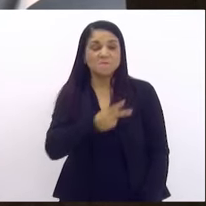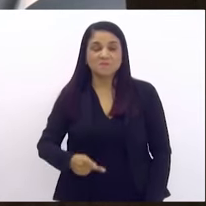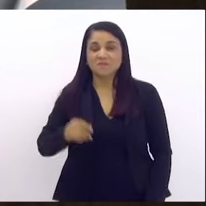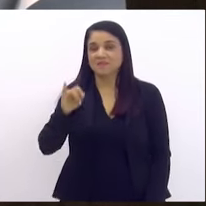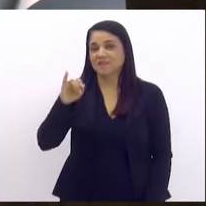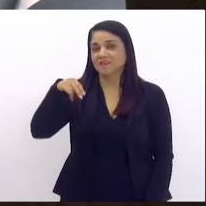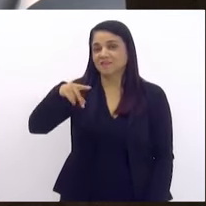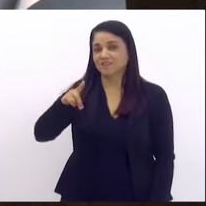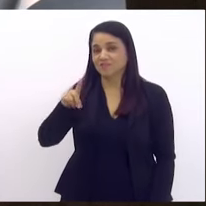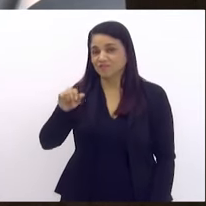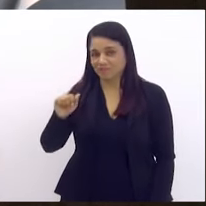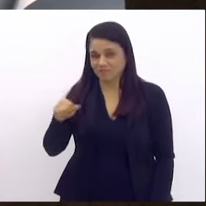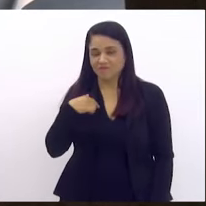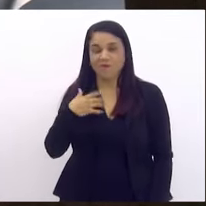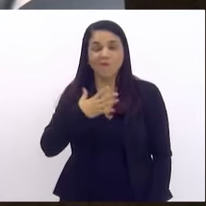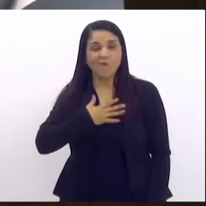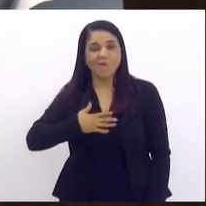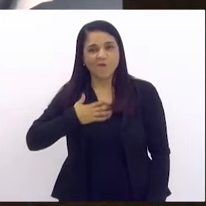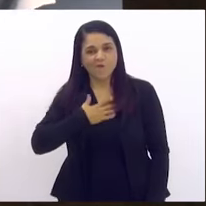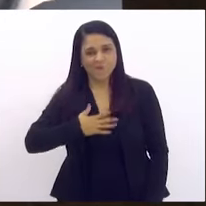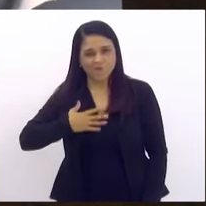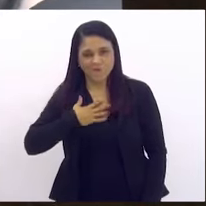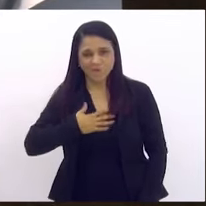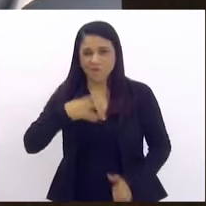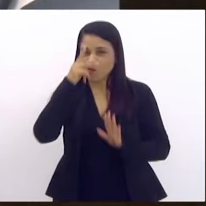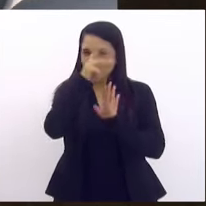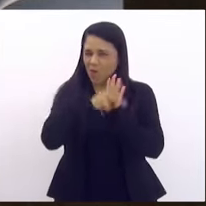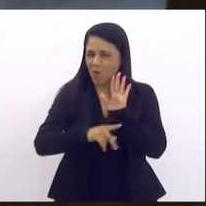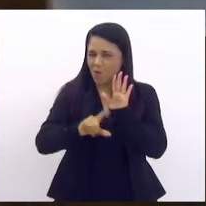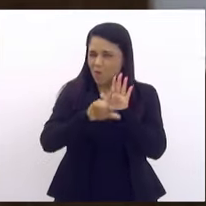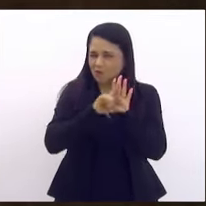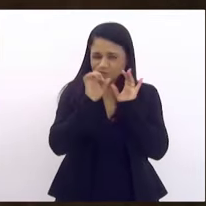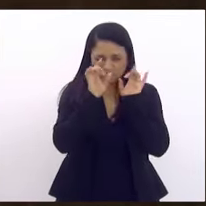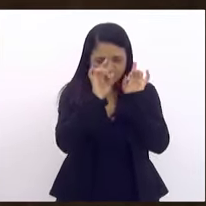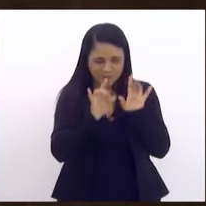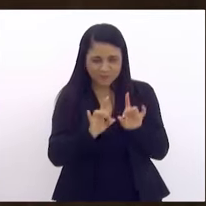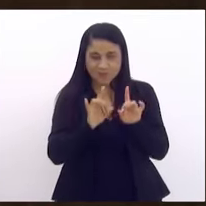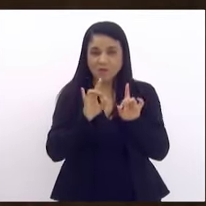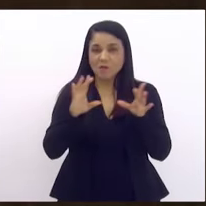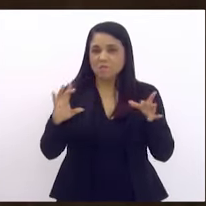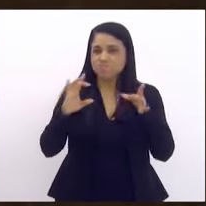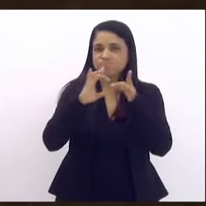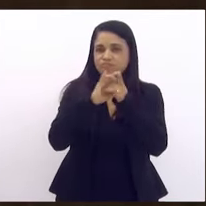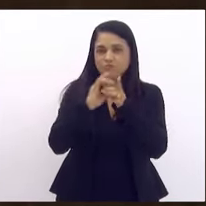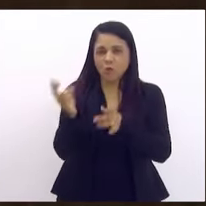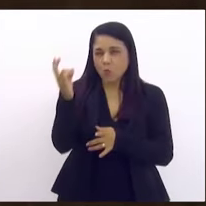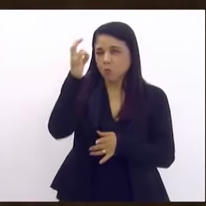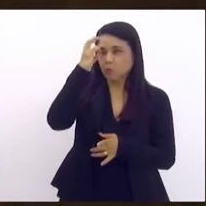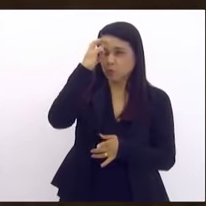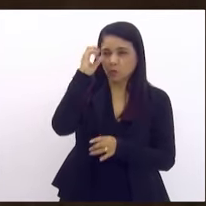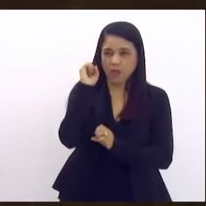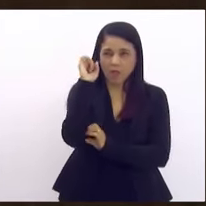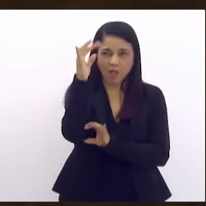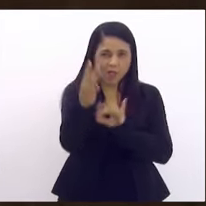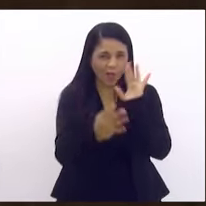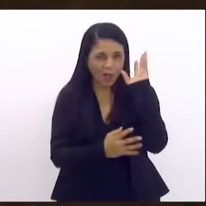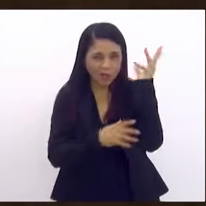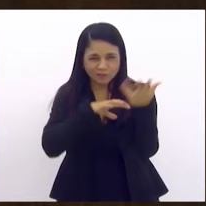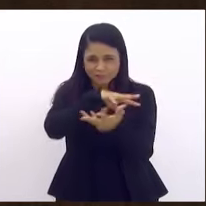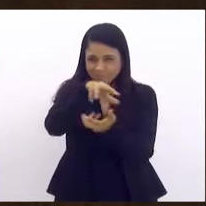dizer que eu tenho uma satisfação especial de um projeto que liga Ecologia e cultura ser presidido a